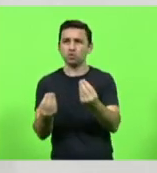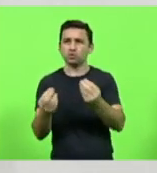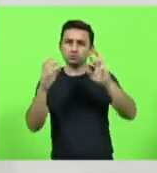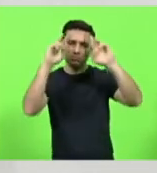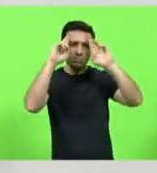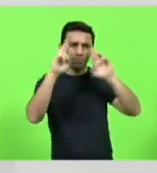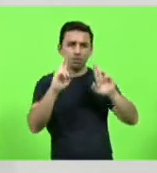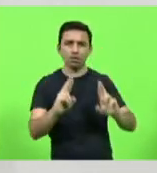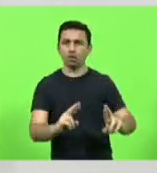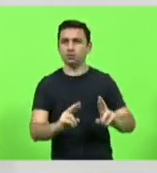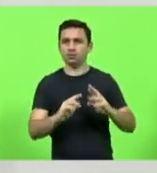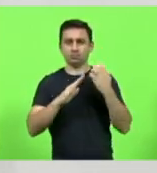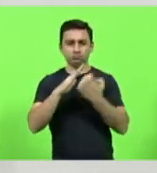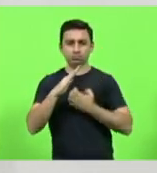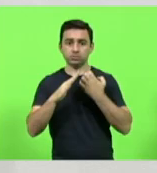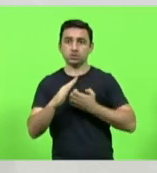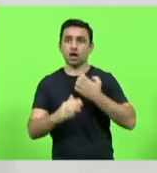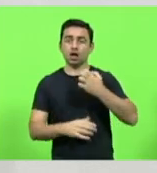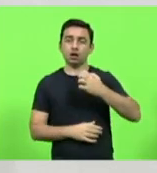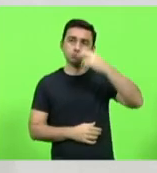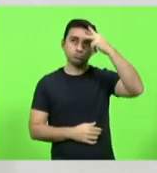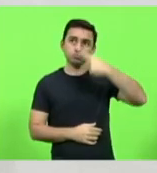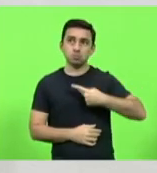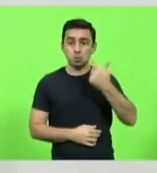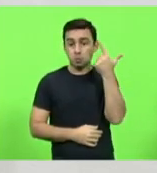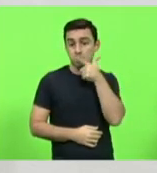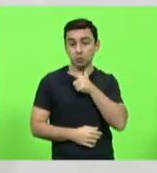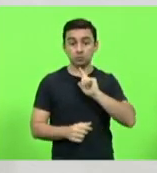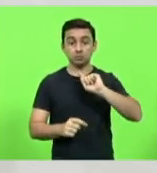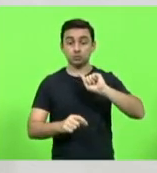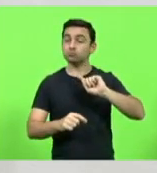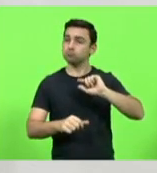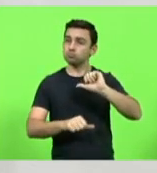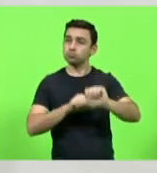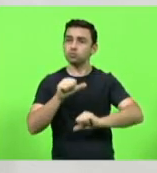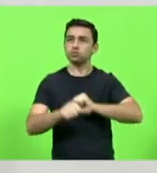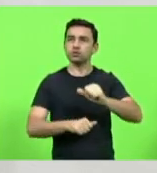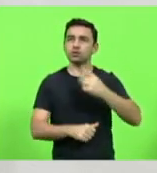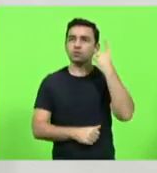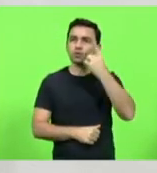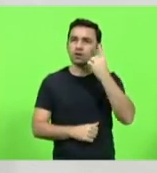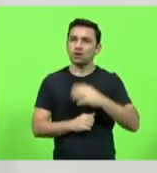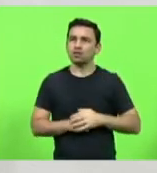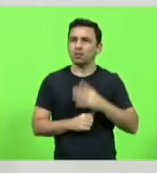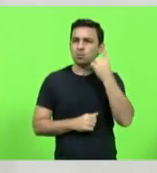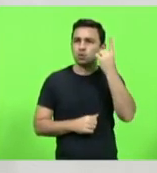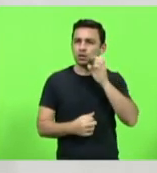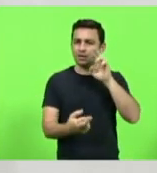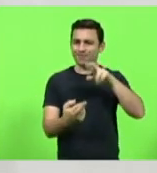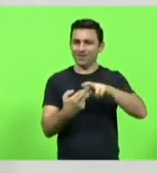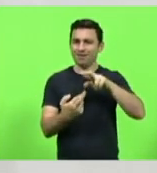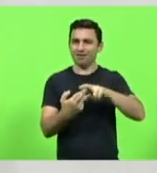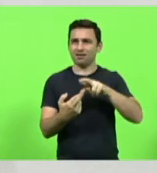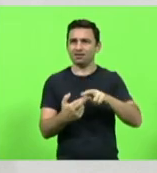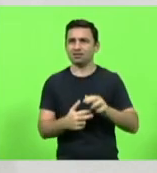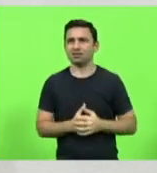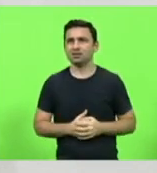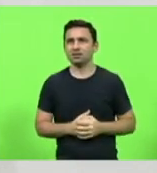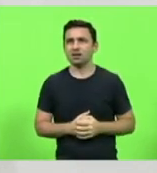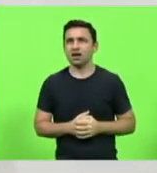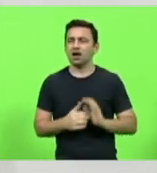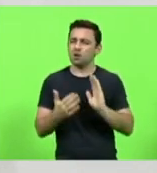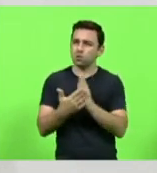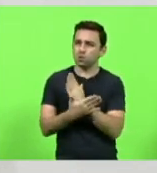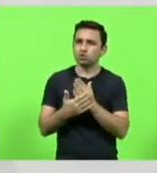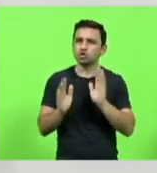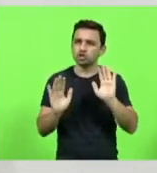aqui empreendedores bem-sucedidos que se transformaram em deputados. Tenho deputados que são referências, deputados que já passaram,